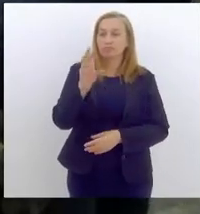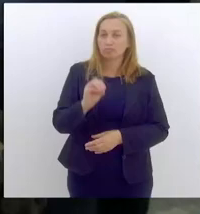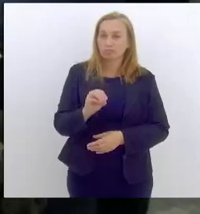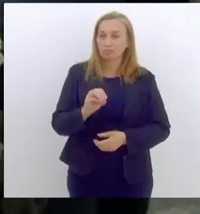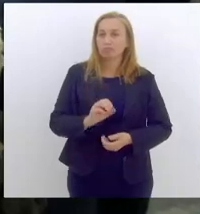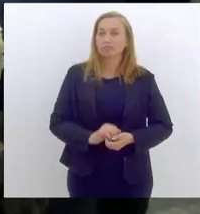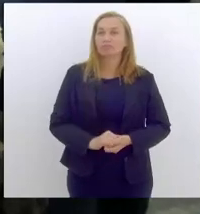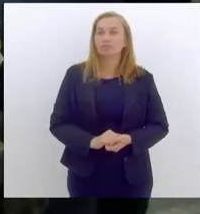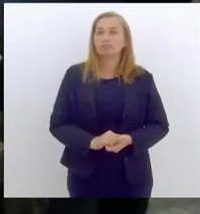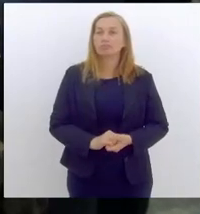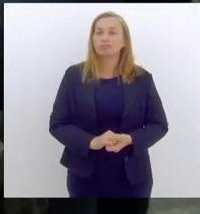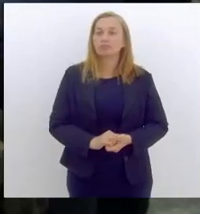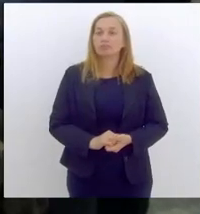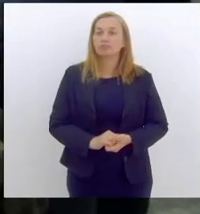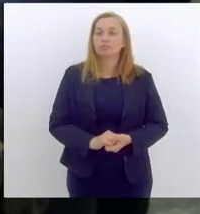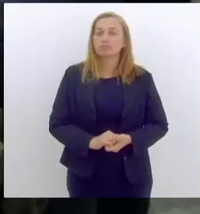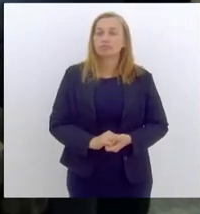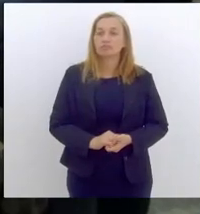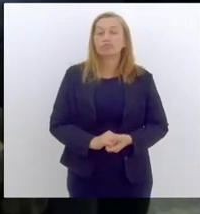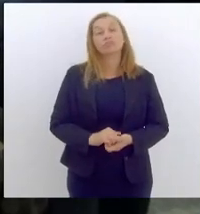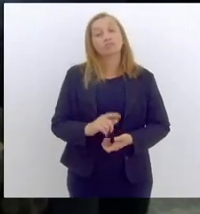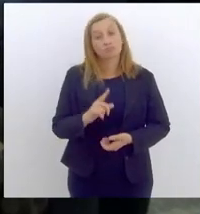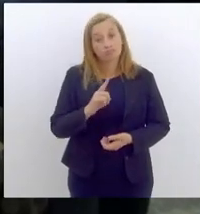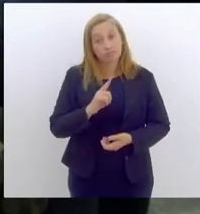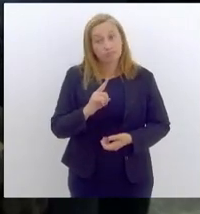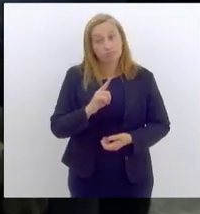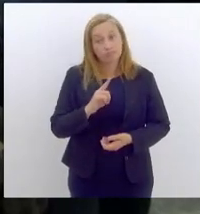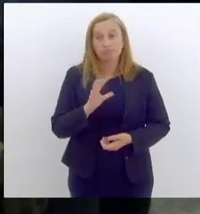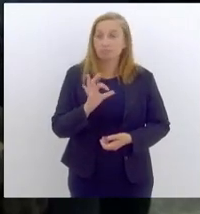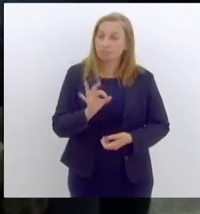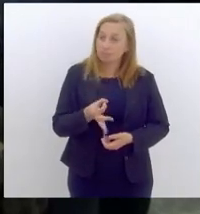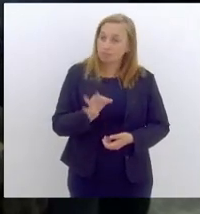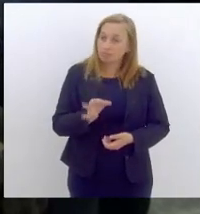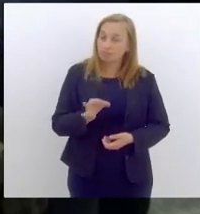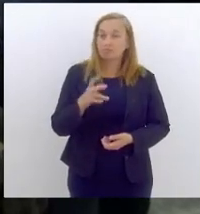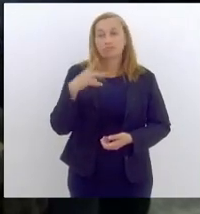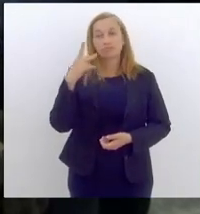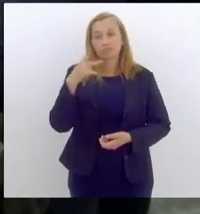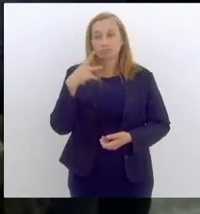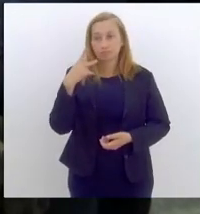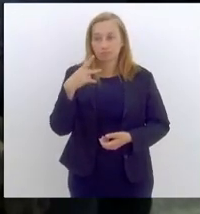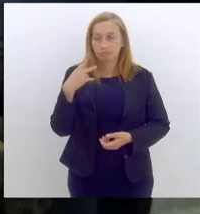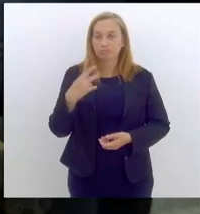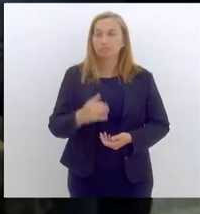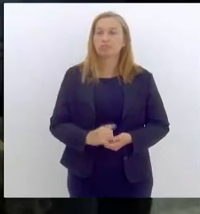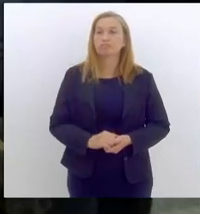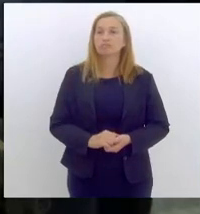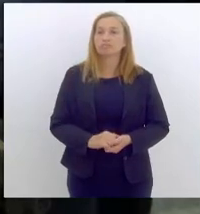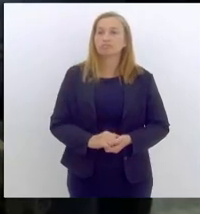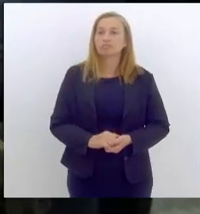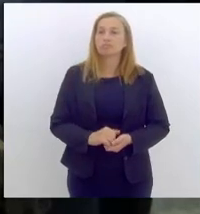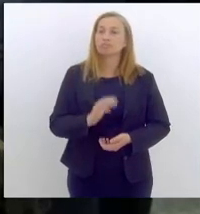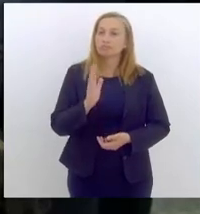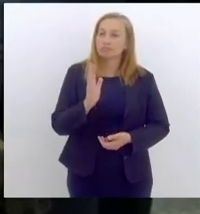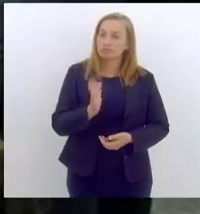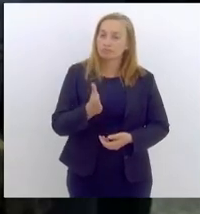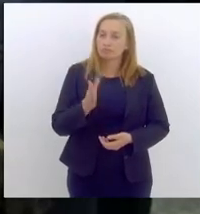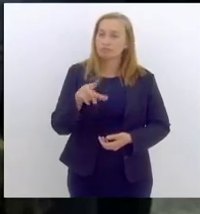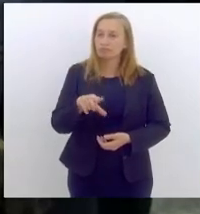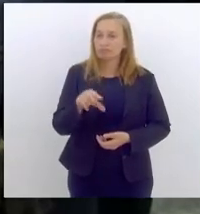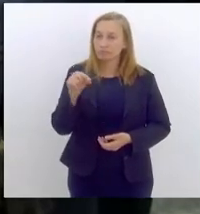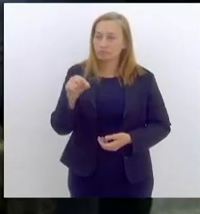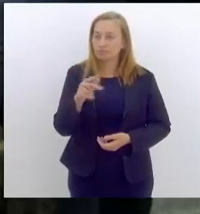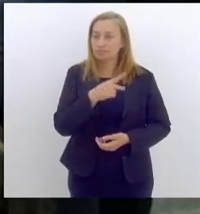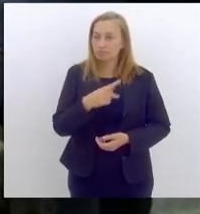abstenção e tenho a convicção política que o já eleito